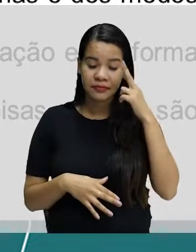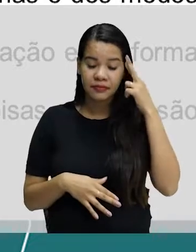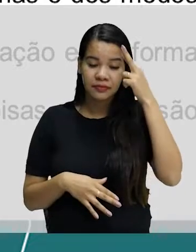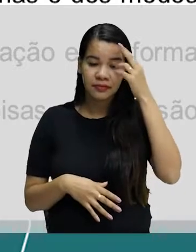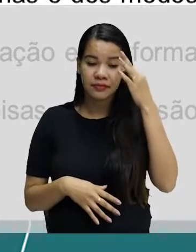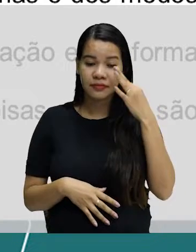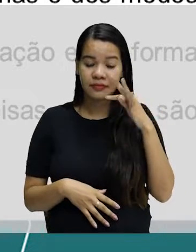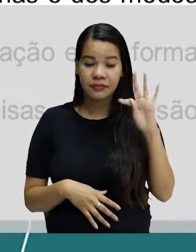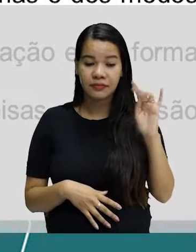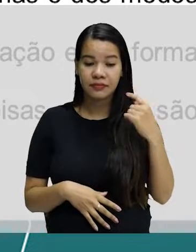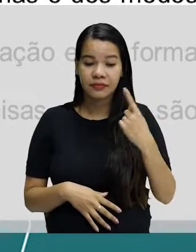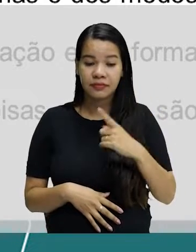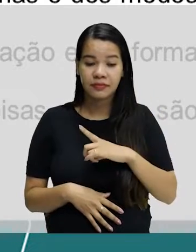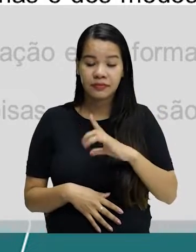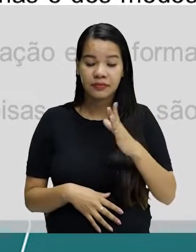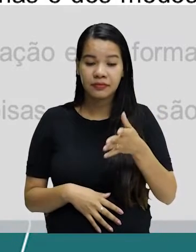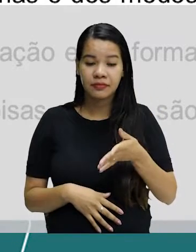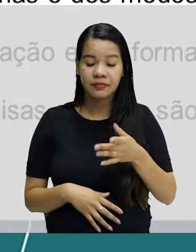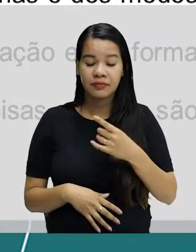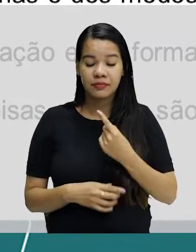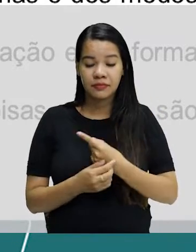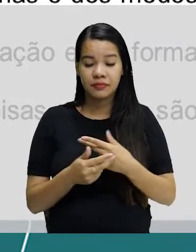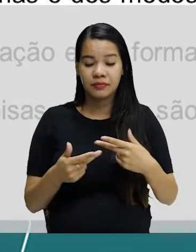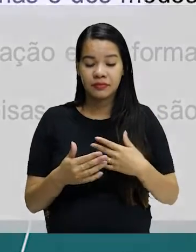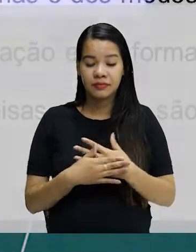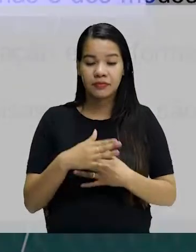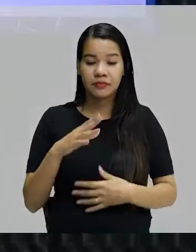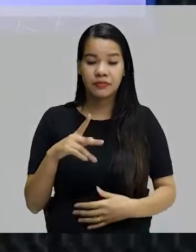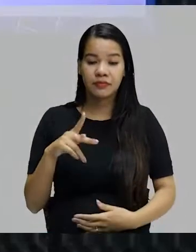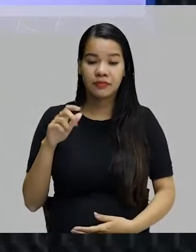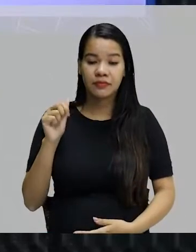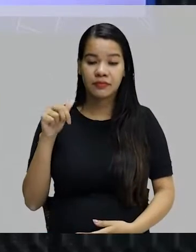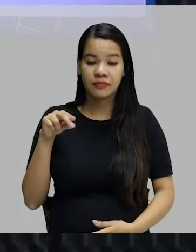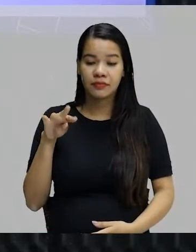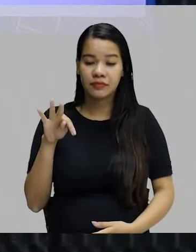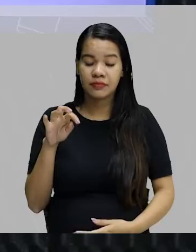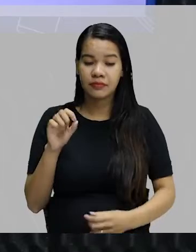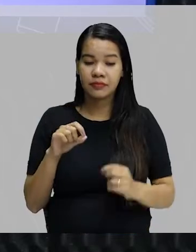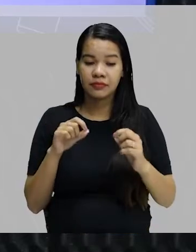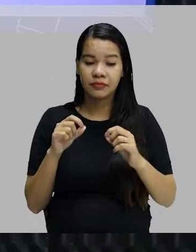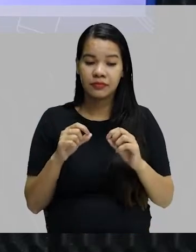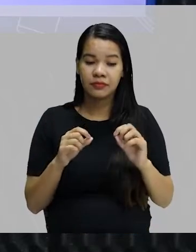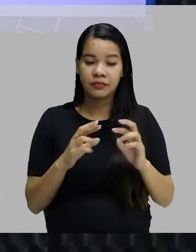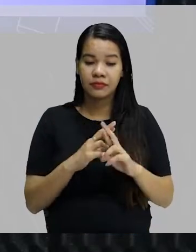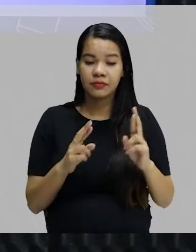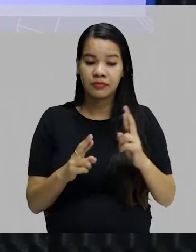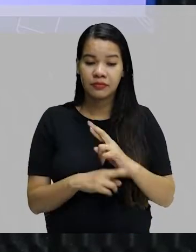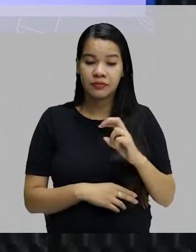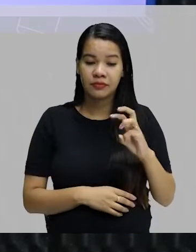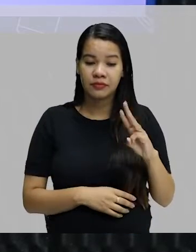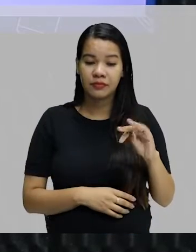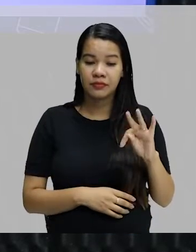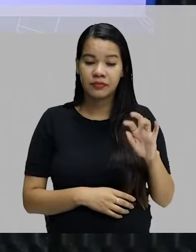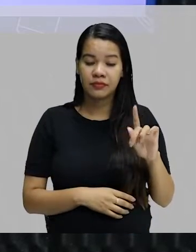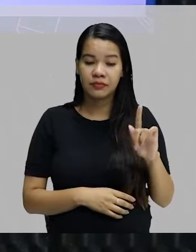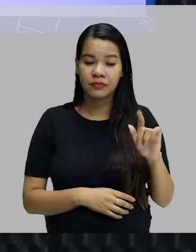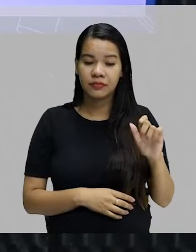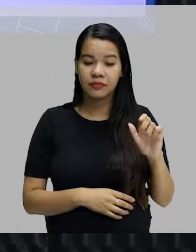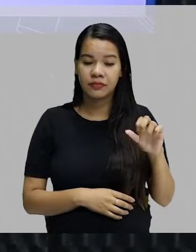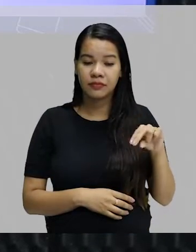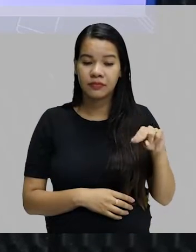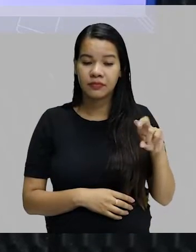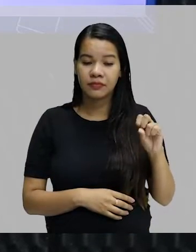nós temos já uma coisa muito mais kantiana do que de Wittgenstein, né? Porque Wittgenstein é filosofia analítica, é análise